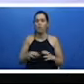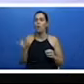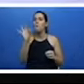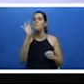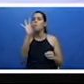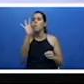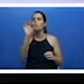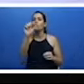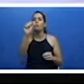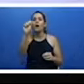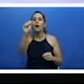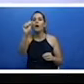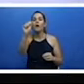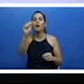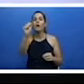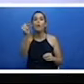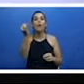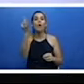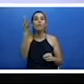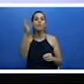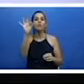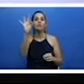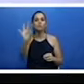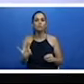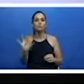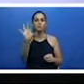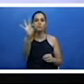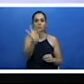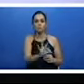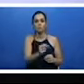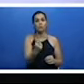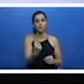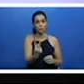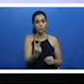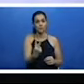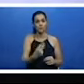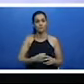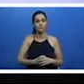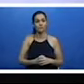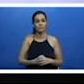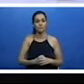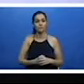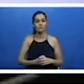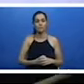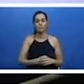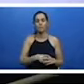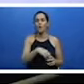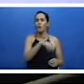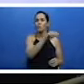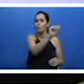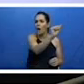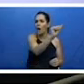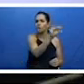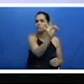aqui, ó, saíram 2, ok? Aqui do ponto A saiu